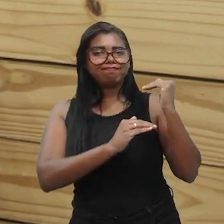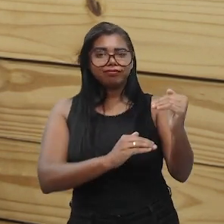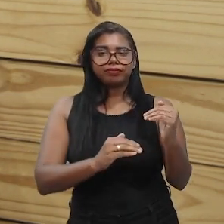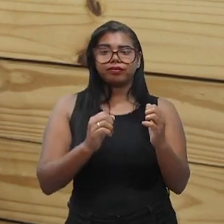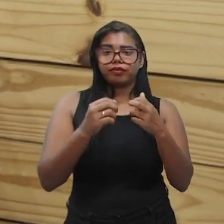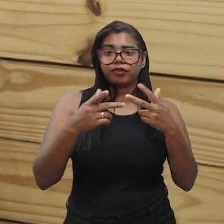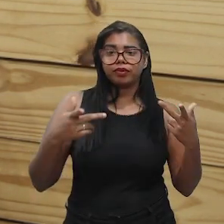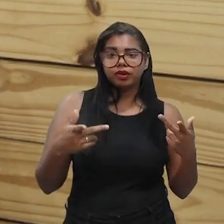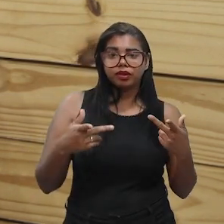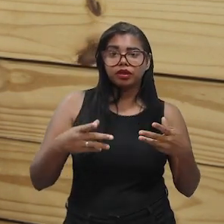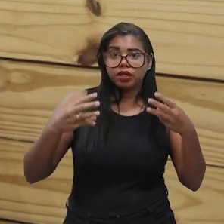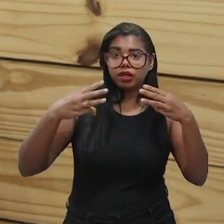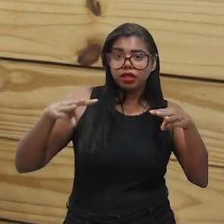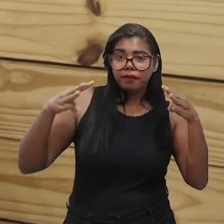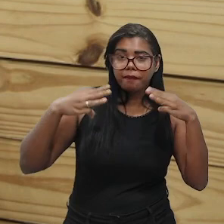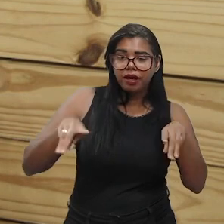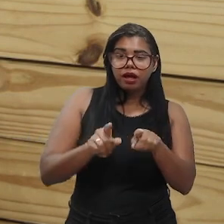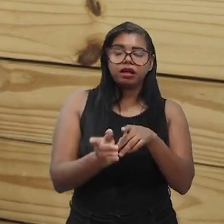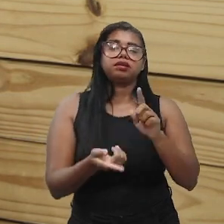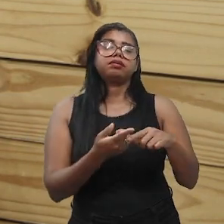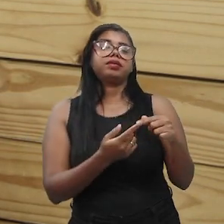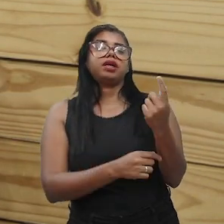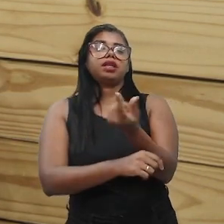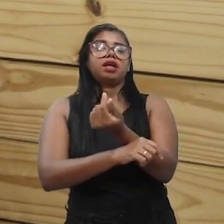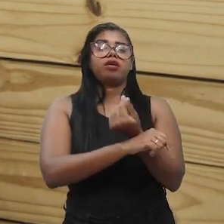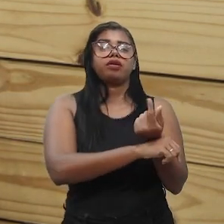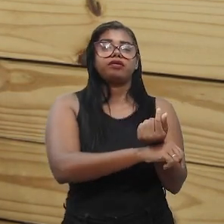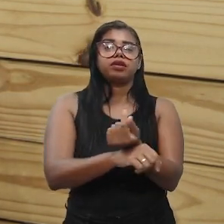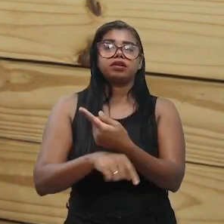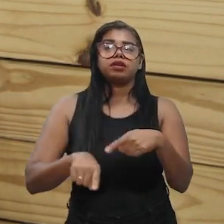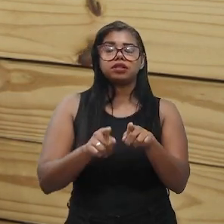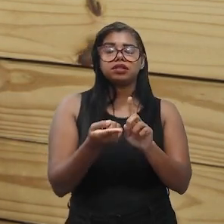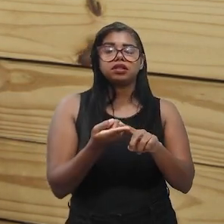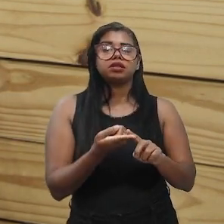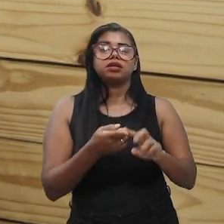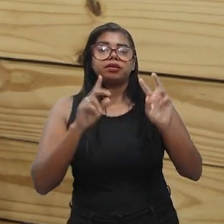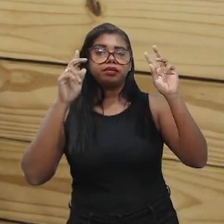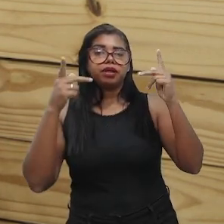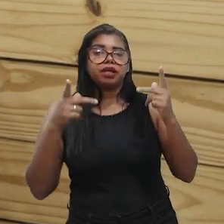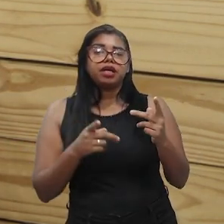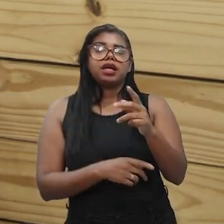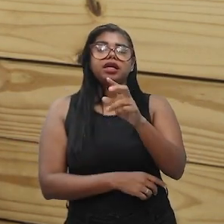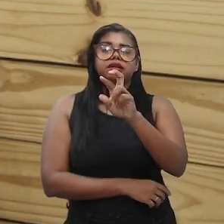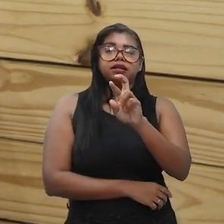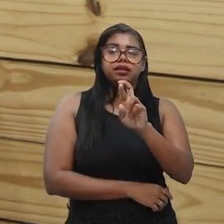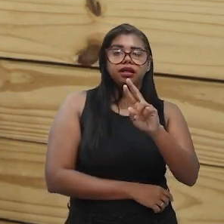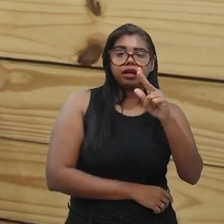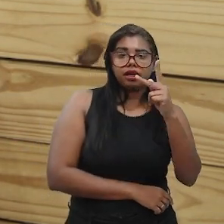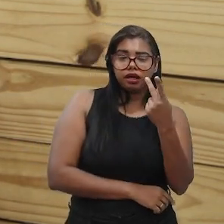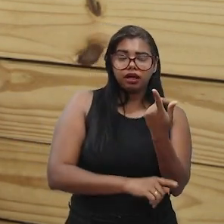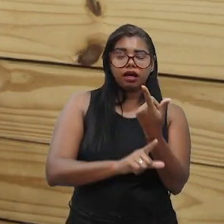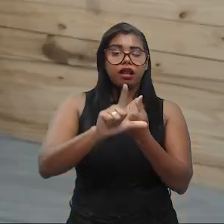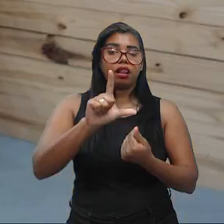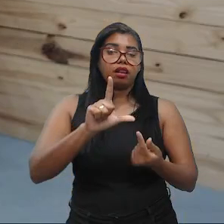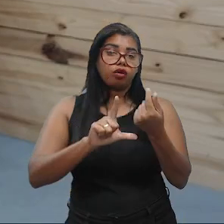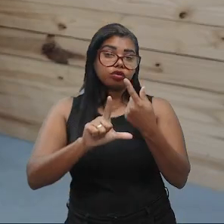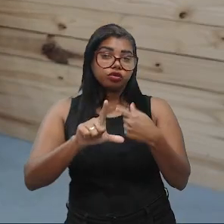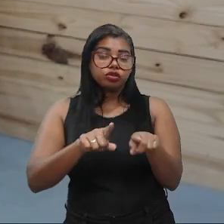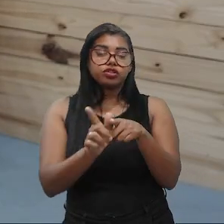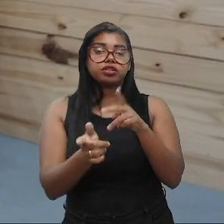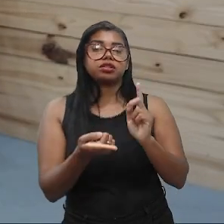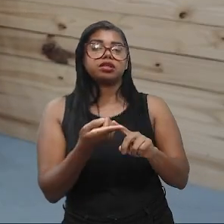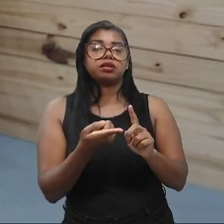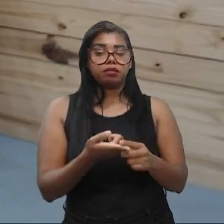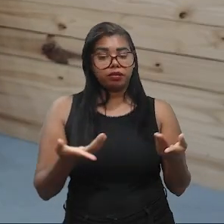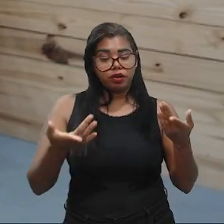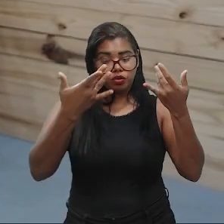na área comercial e de marketing, na área financeira, na área de recursos humanos, na área de operações e logísticas, que é onde nós